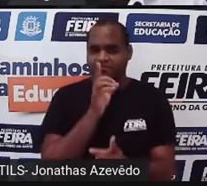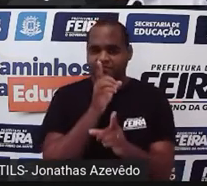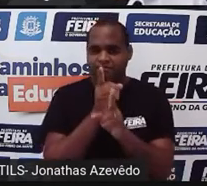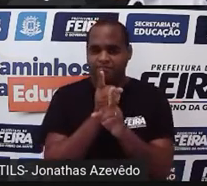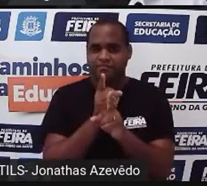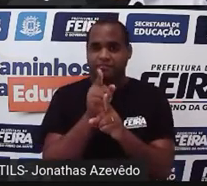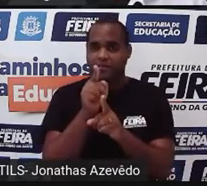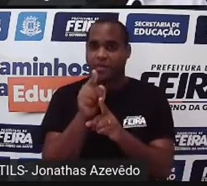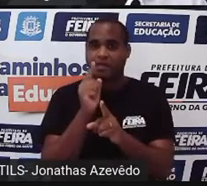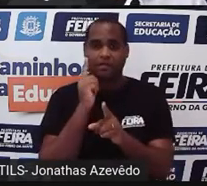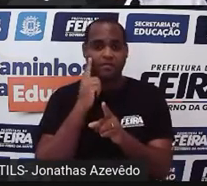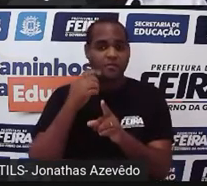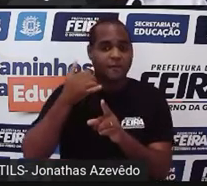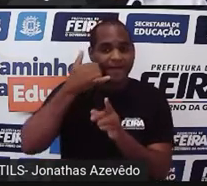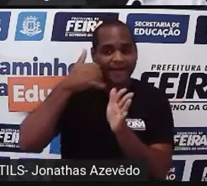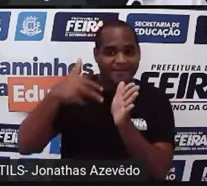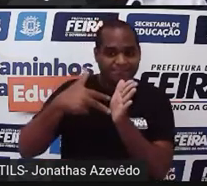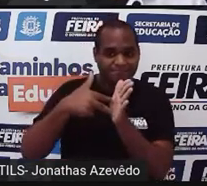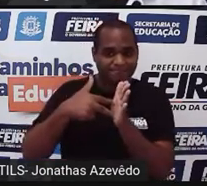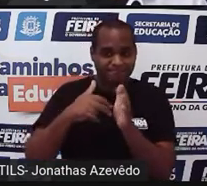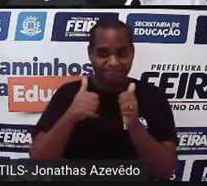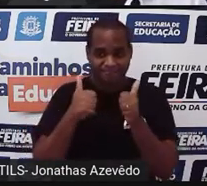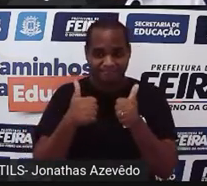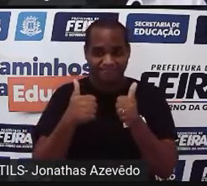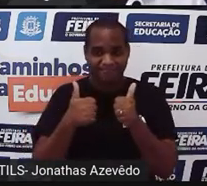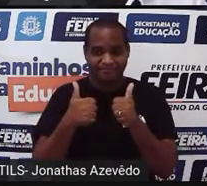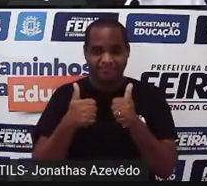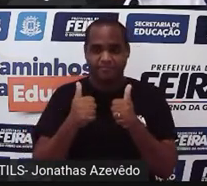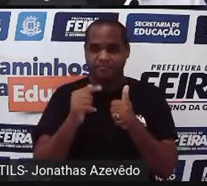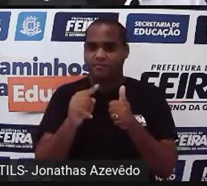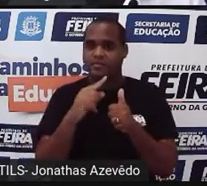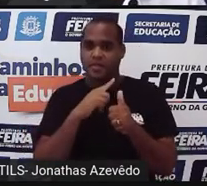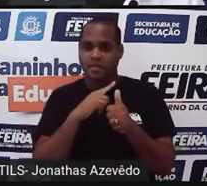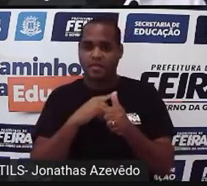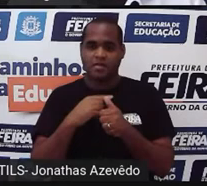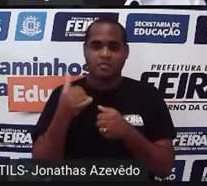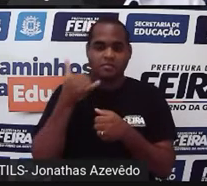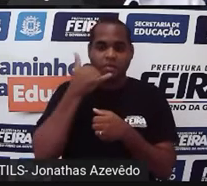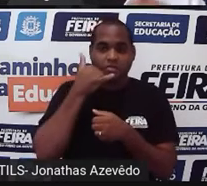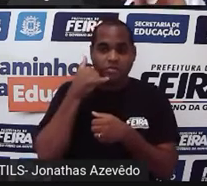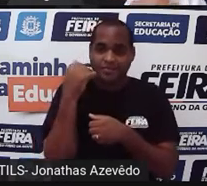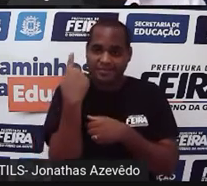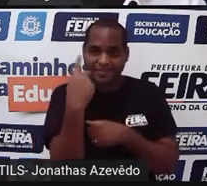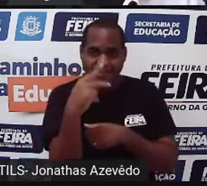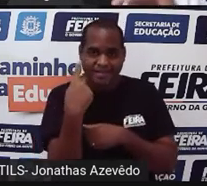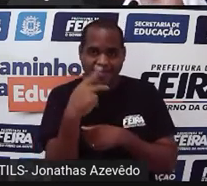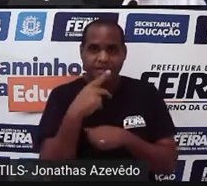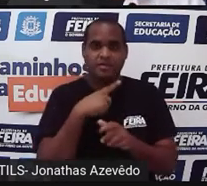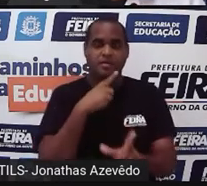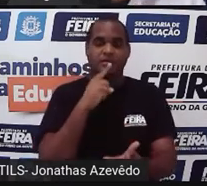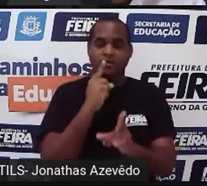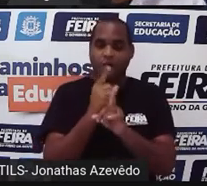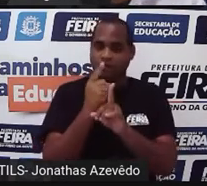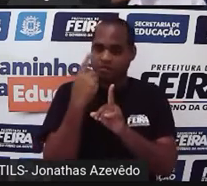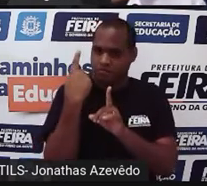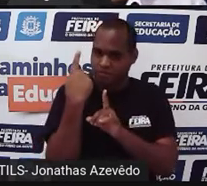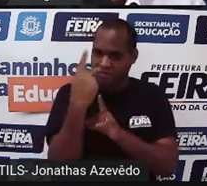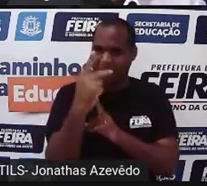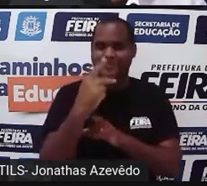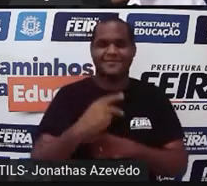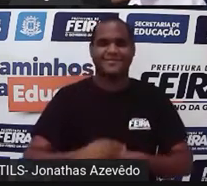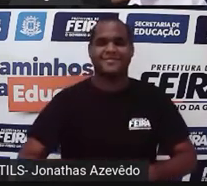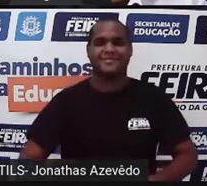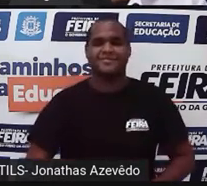Encontra o carregador do celular, tá bom? Se você tem um celular, de preferência, encontre o seu.